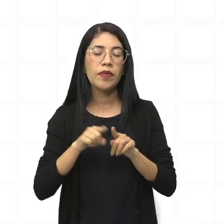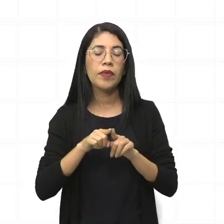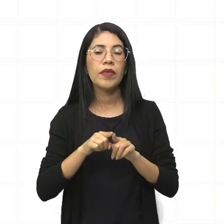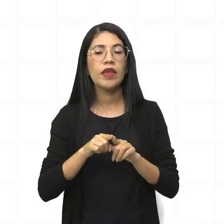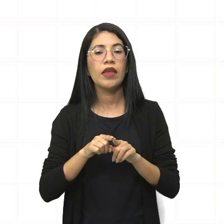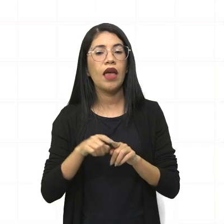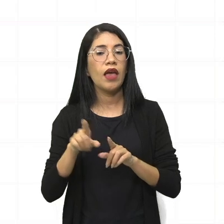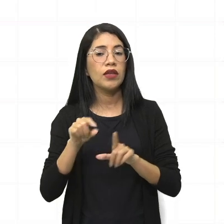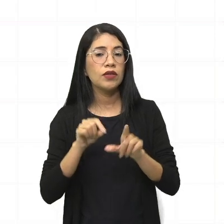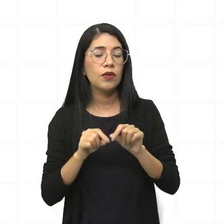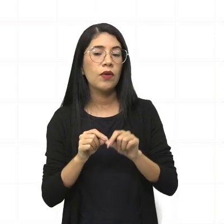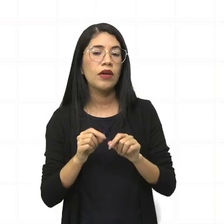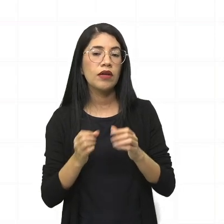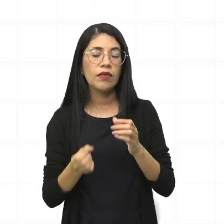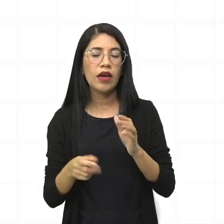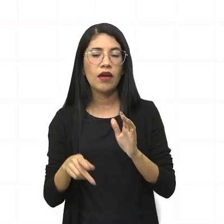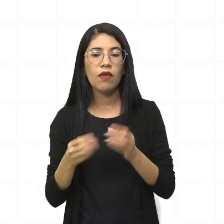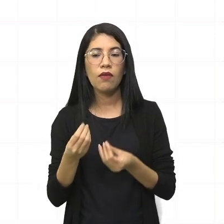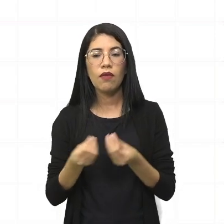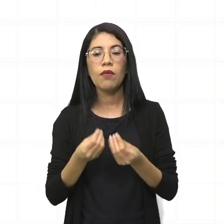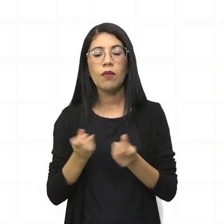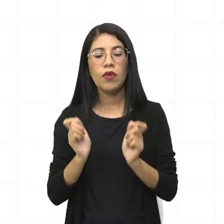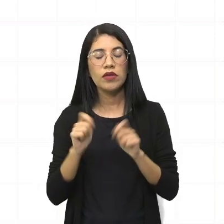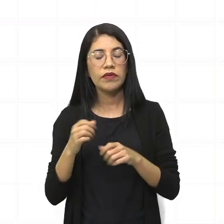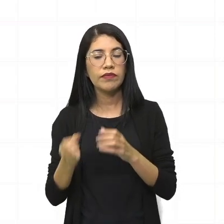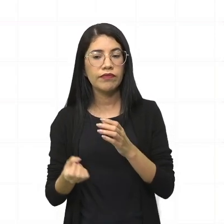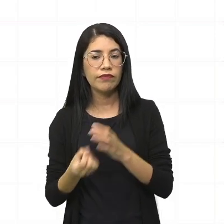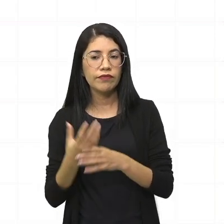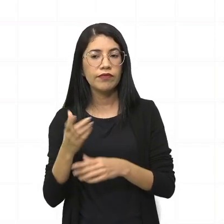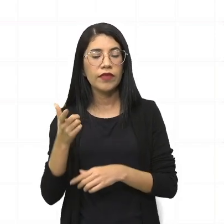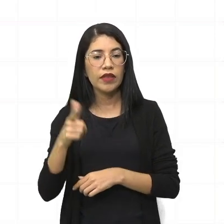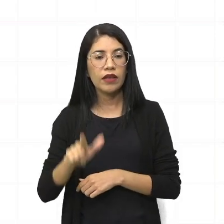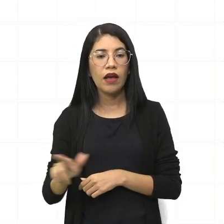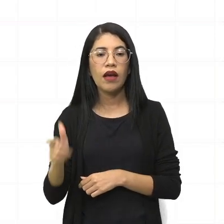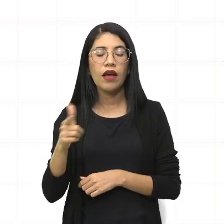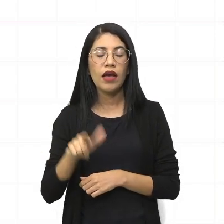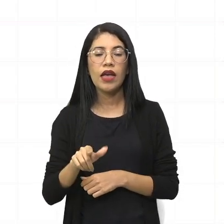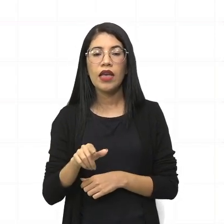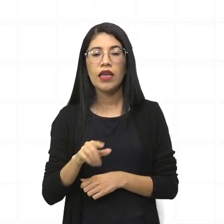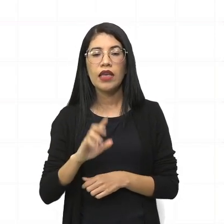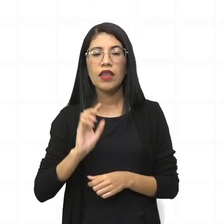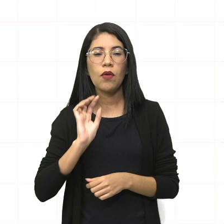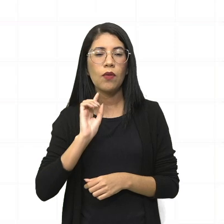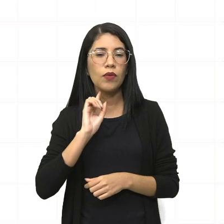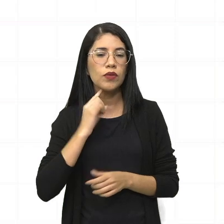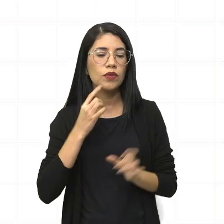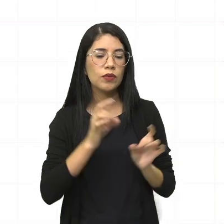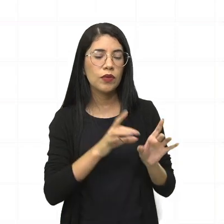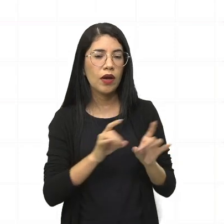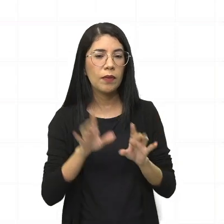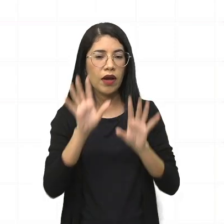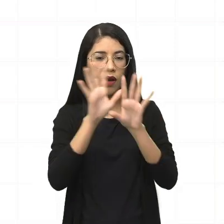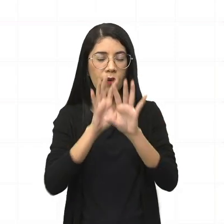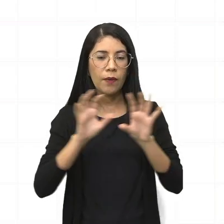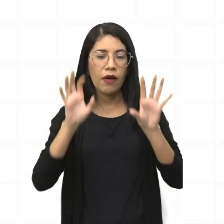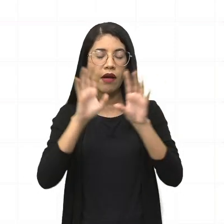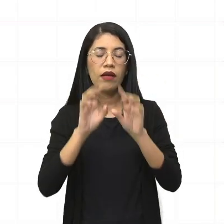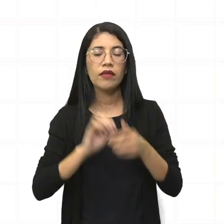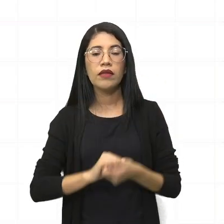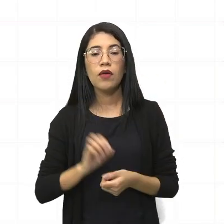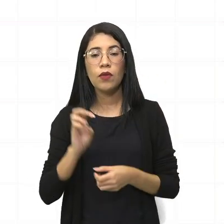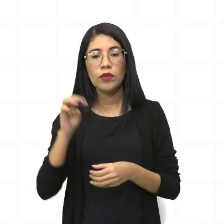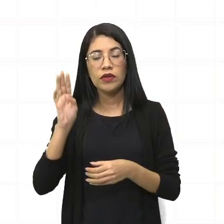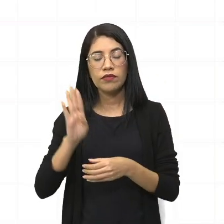energia alternativa, de origem renovável, né, que não polui a atmosfera. Então, vai utilizar aí a